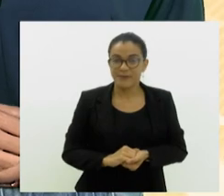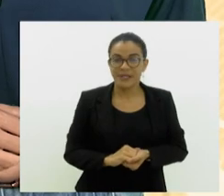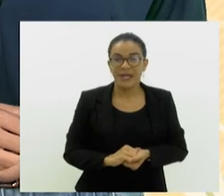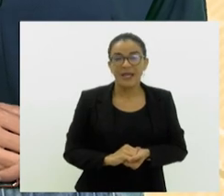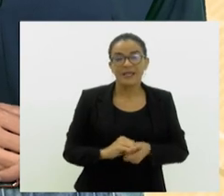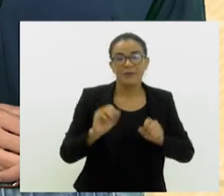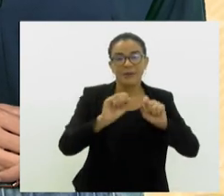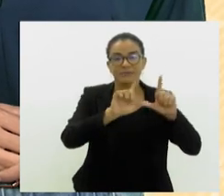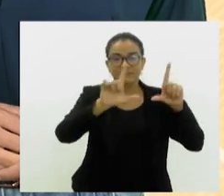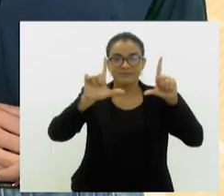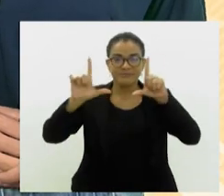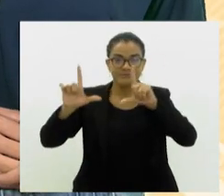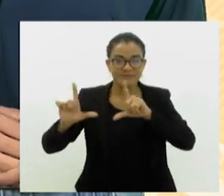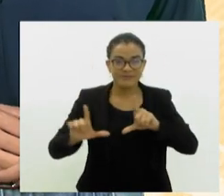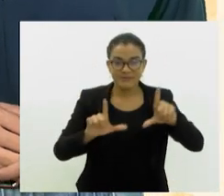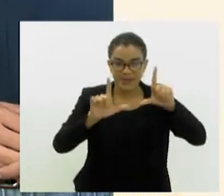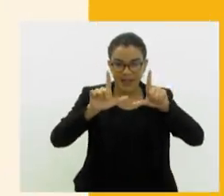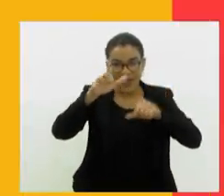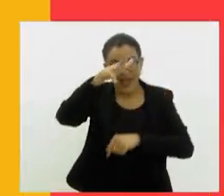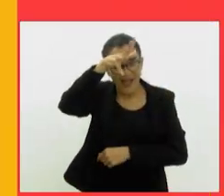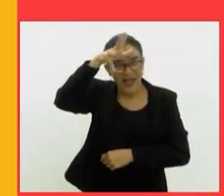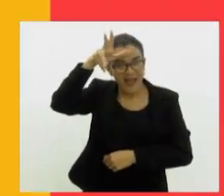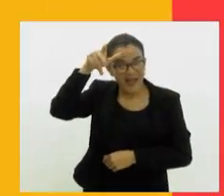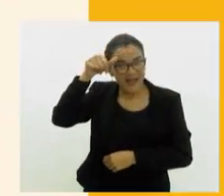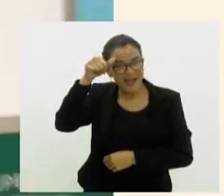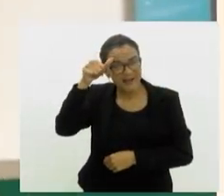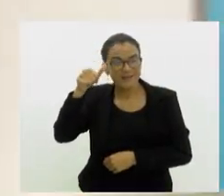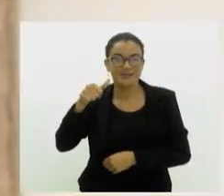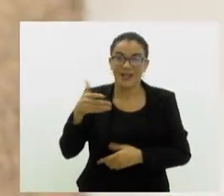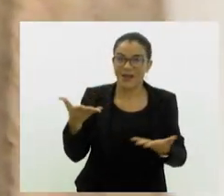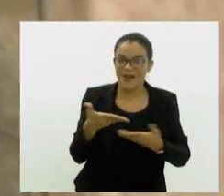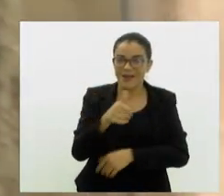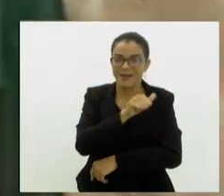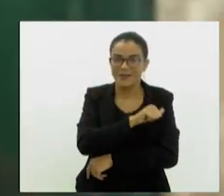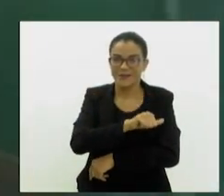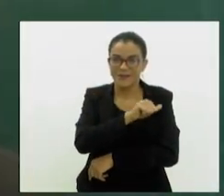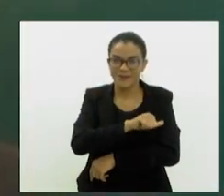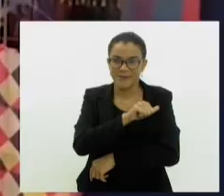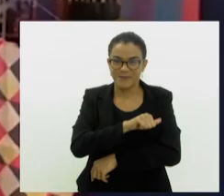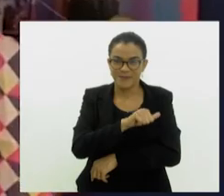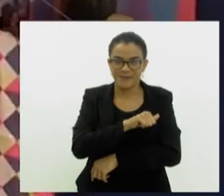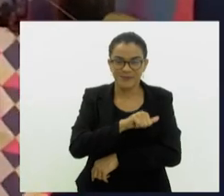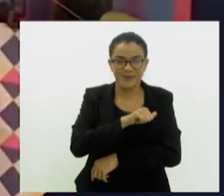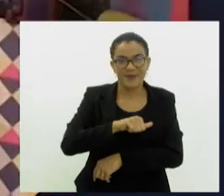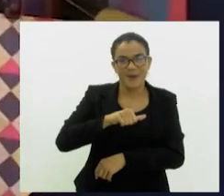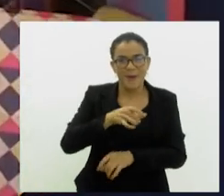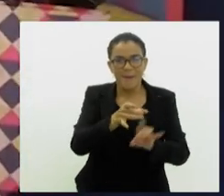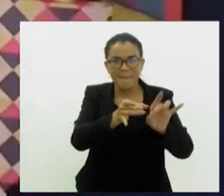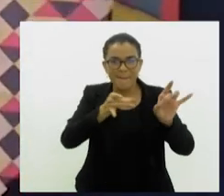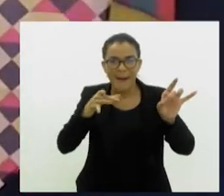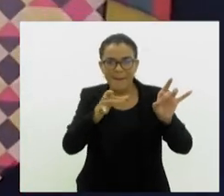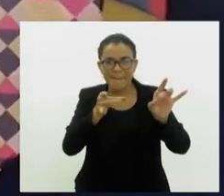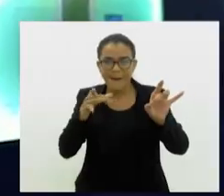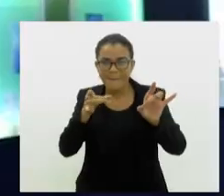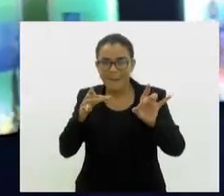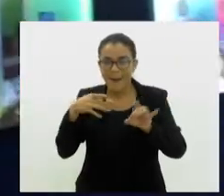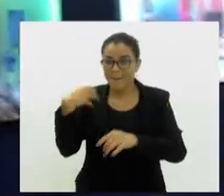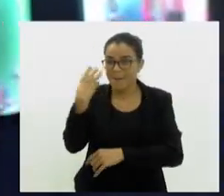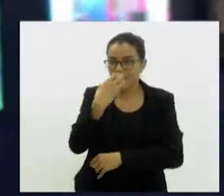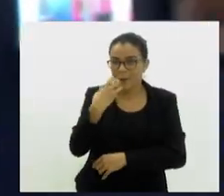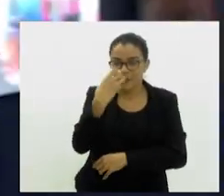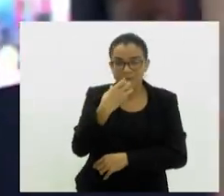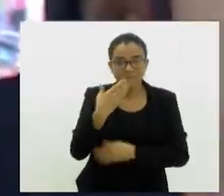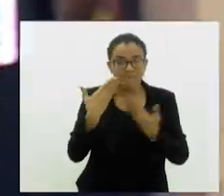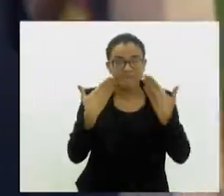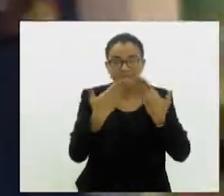que celebra a arte amazônica chega ao Rio. A Mostra Caboclos da Amazônia, Arquitetura, Design e Música apresenta